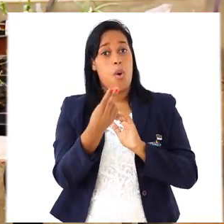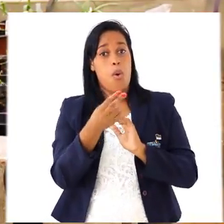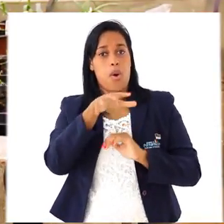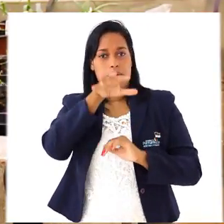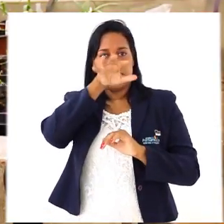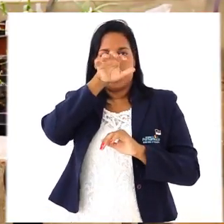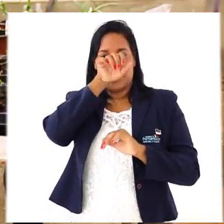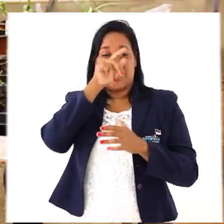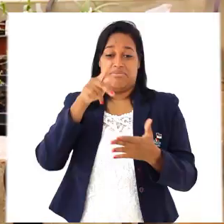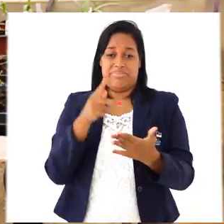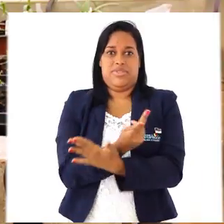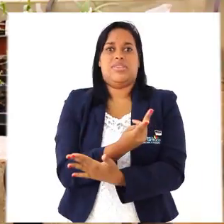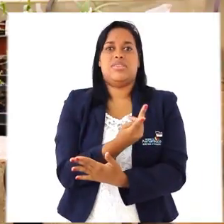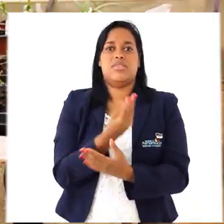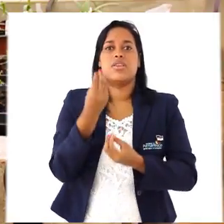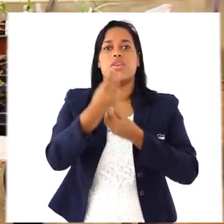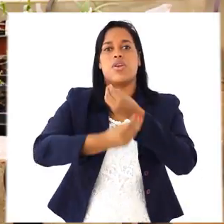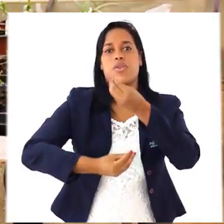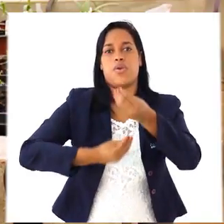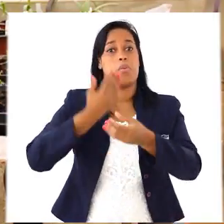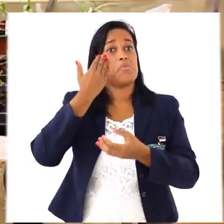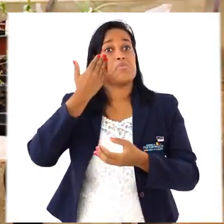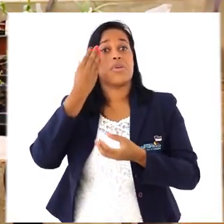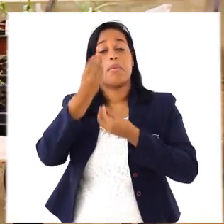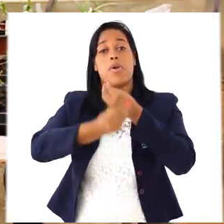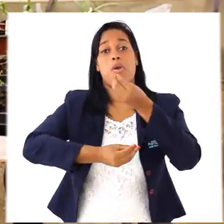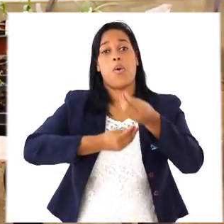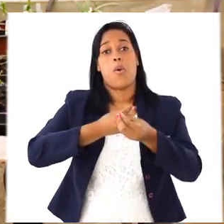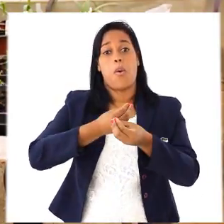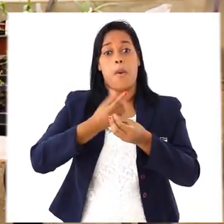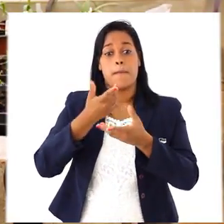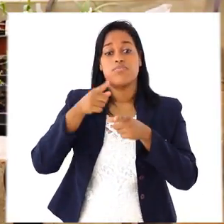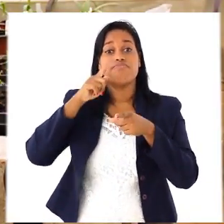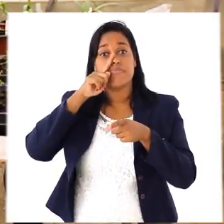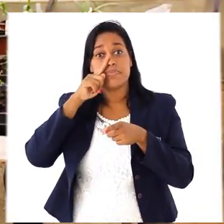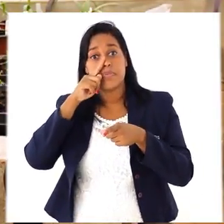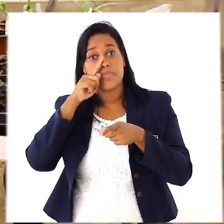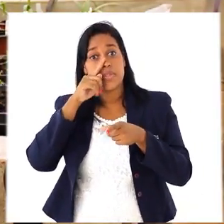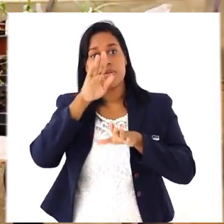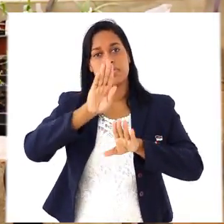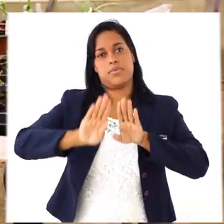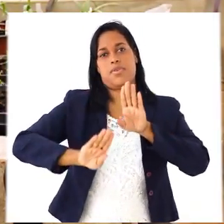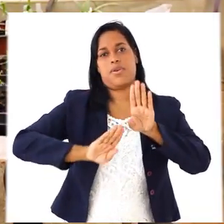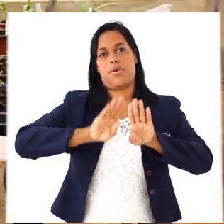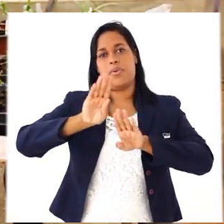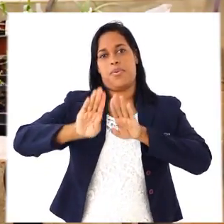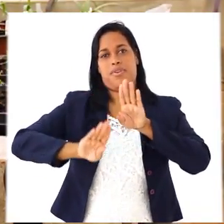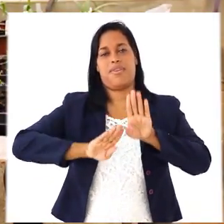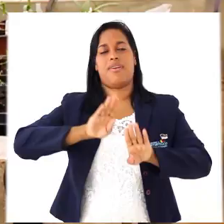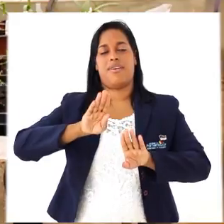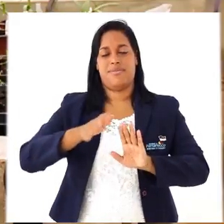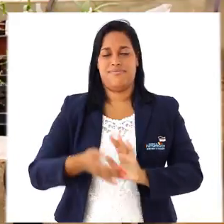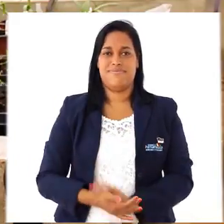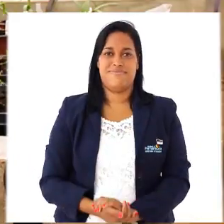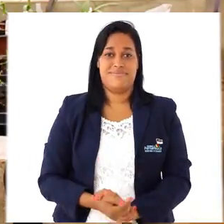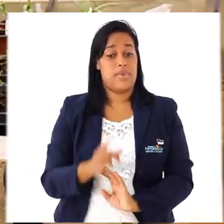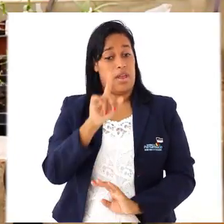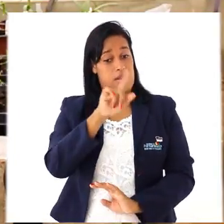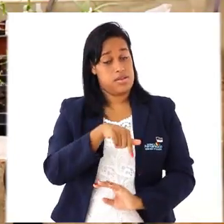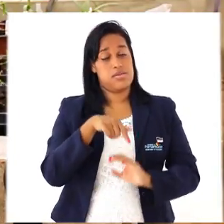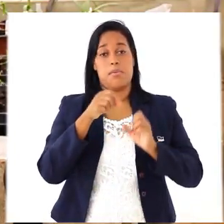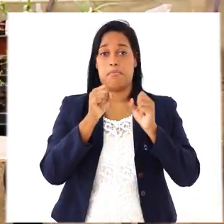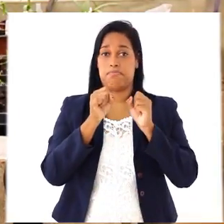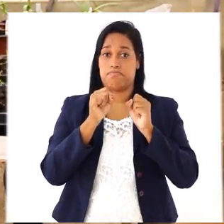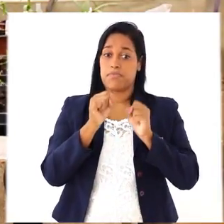inalação acidental, você não saber quais são as medidas corretivas necessárias para ser tomadas. E isso aí pode